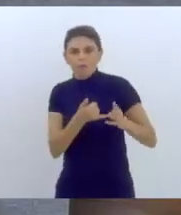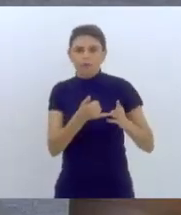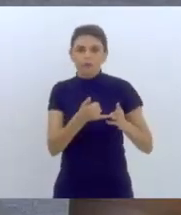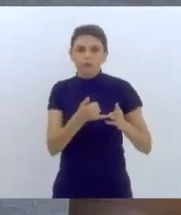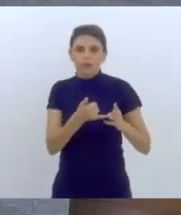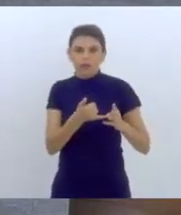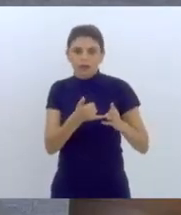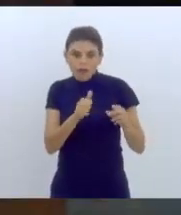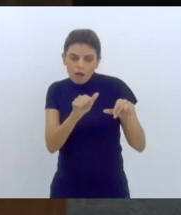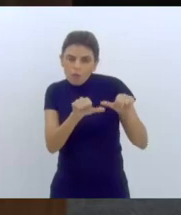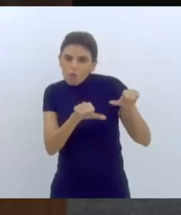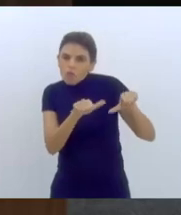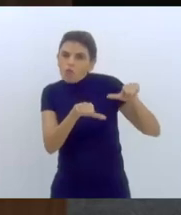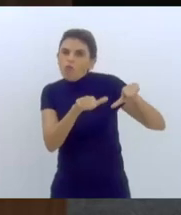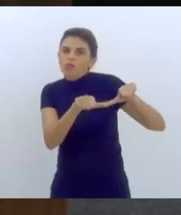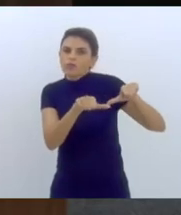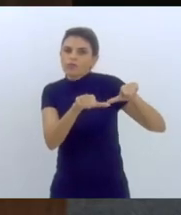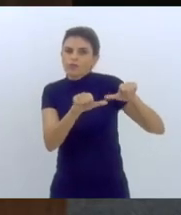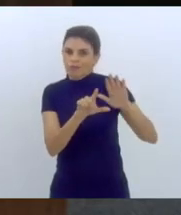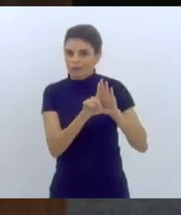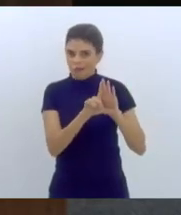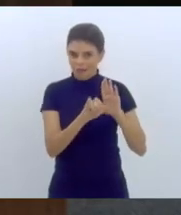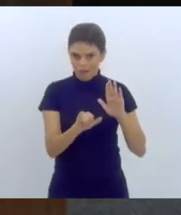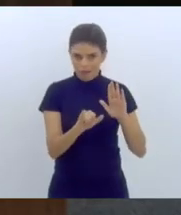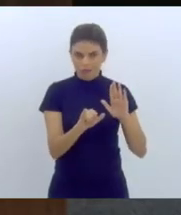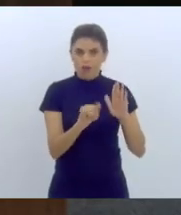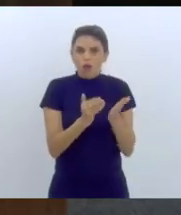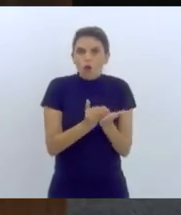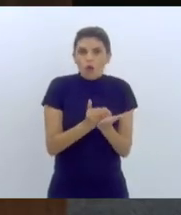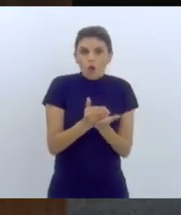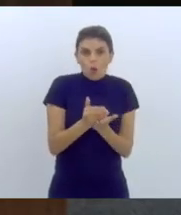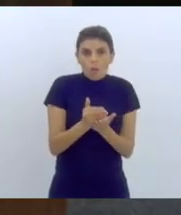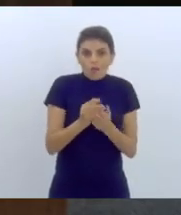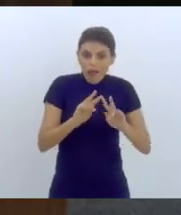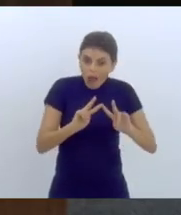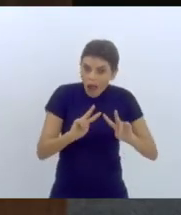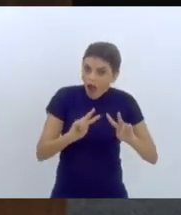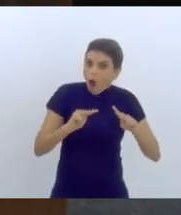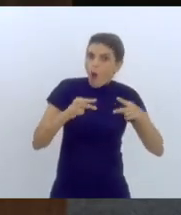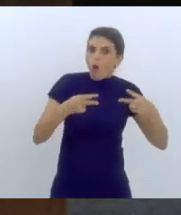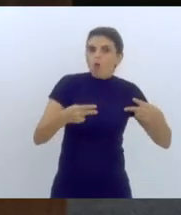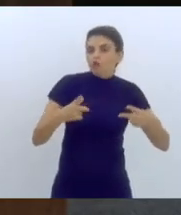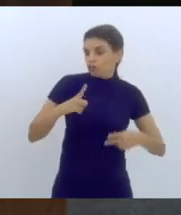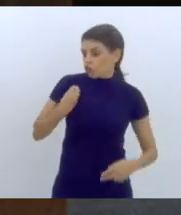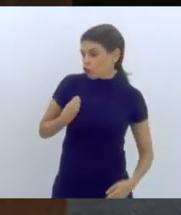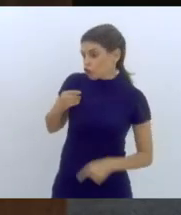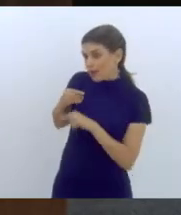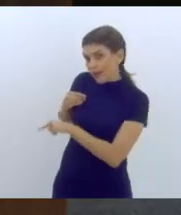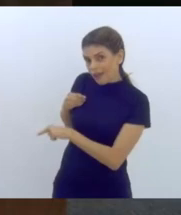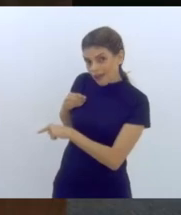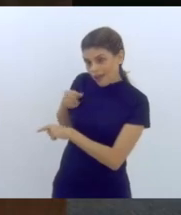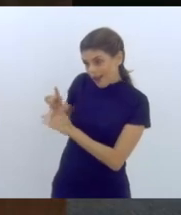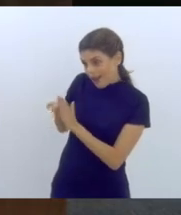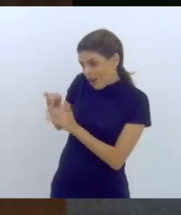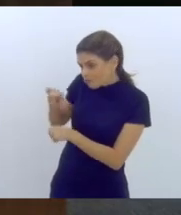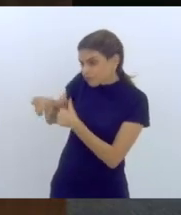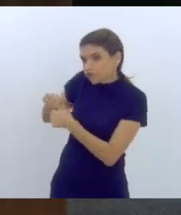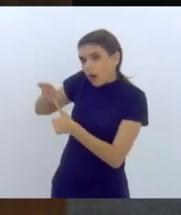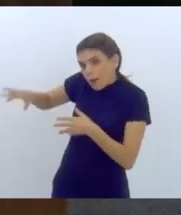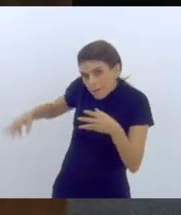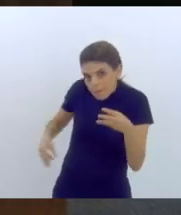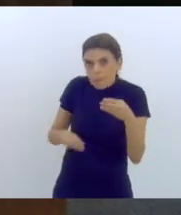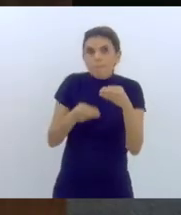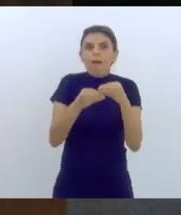ser modificar a lei, que passa a ser alterar aquela já existente,